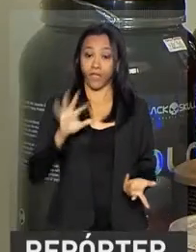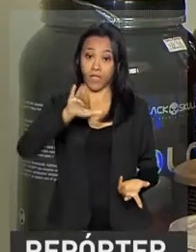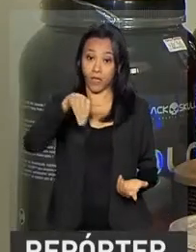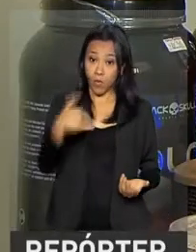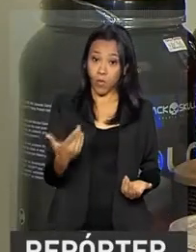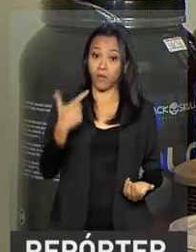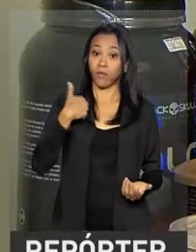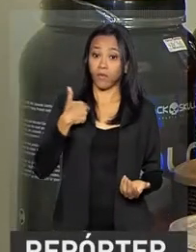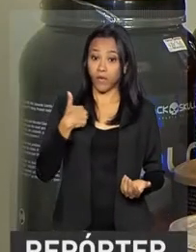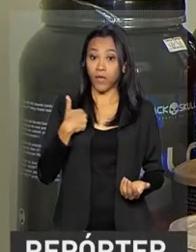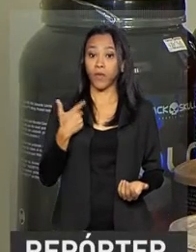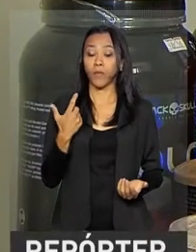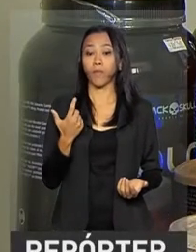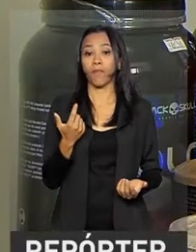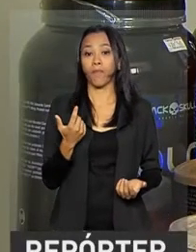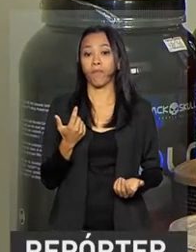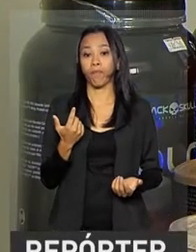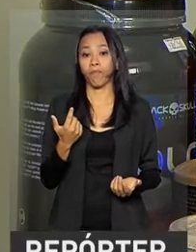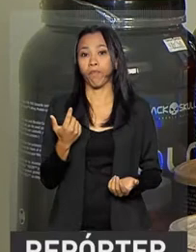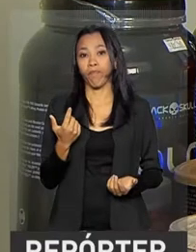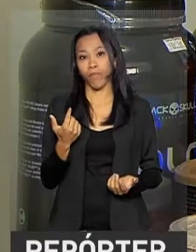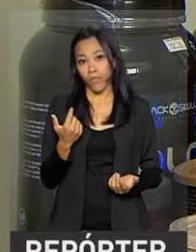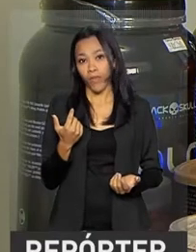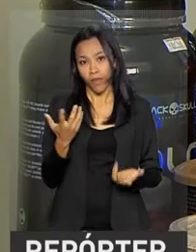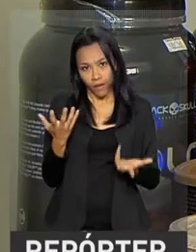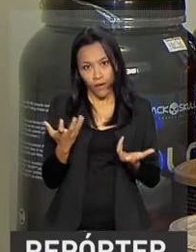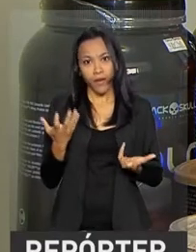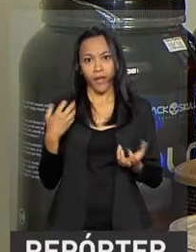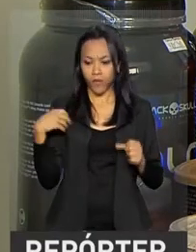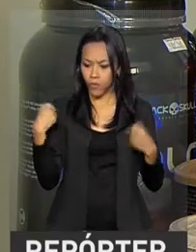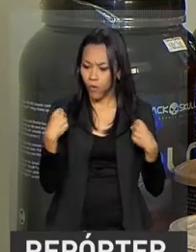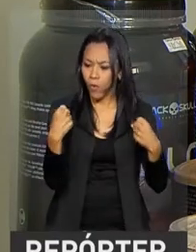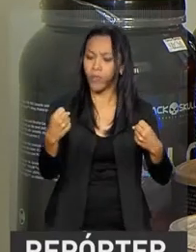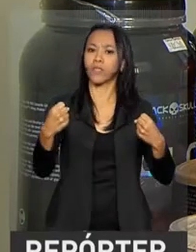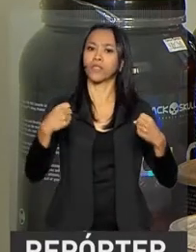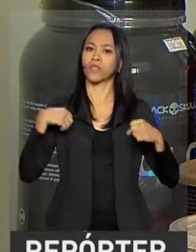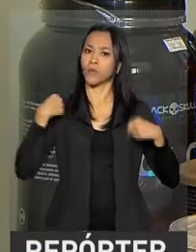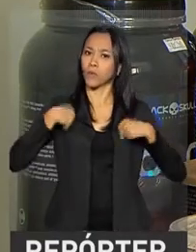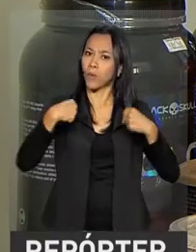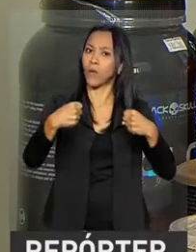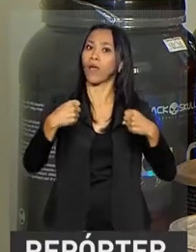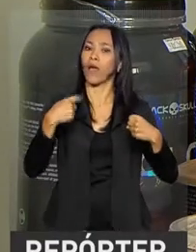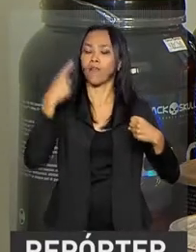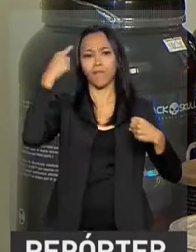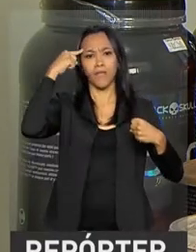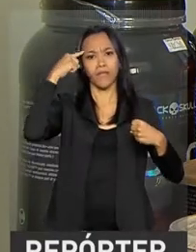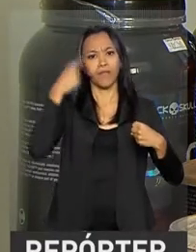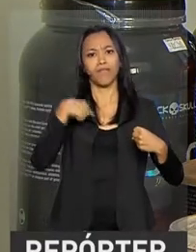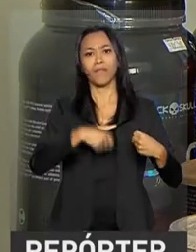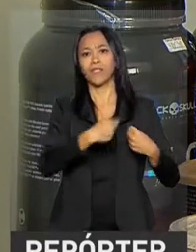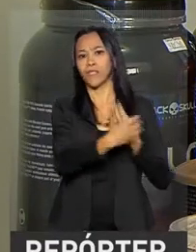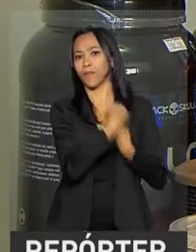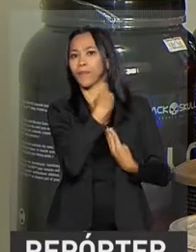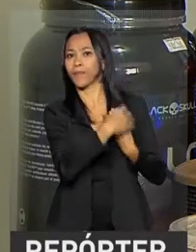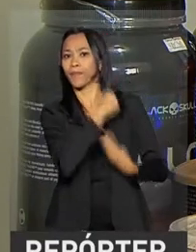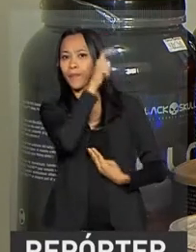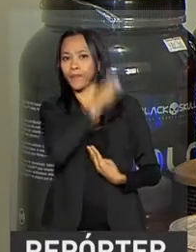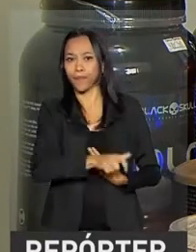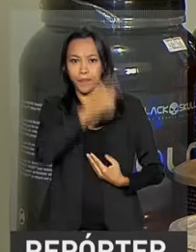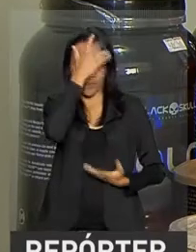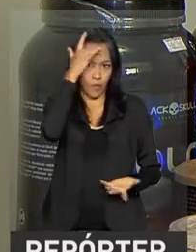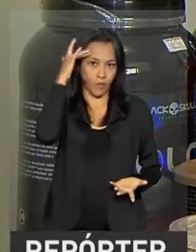me adentrando mais nisso e querendo realmente competir, que eu vi a necessidade de ter uma pessoa para poder encaixar os